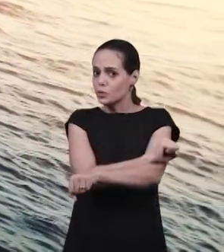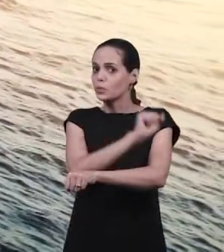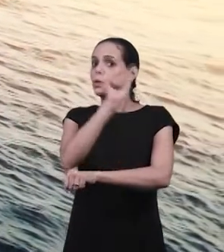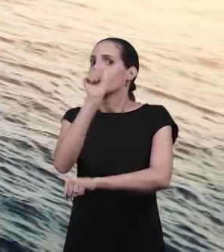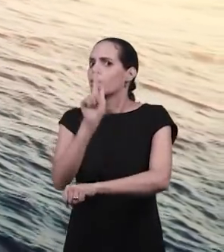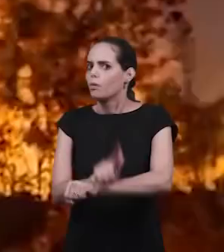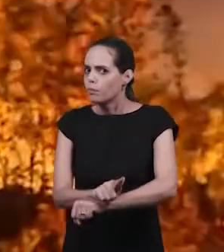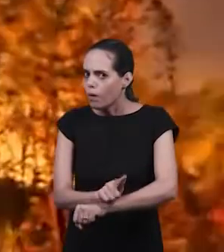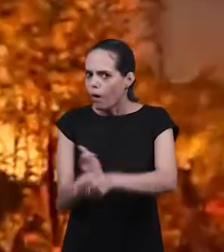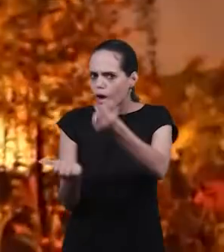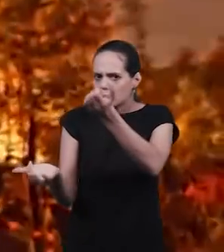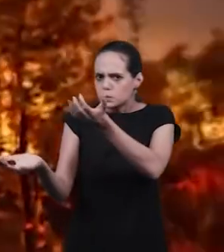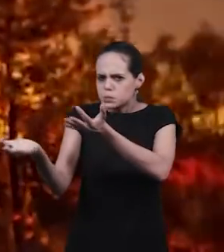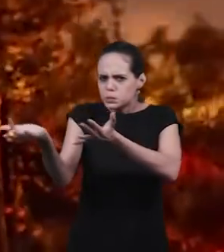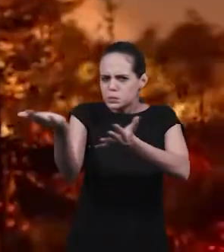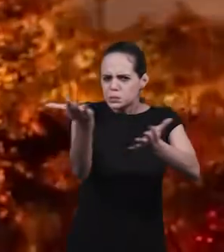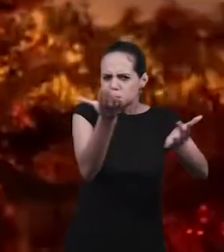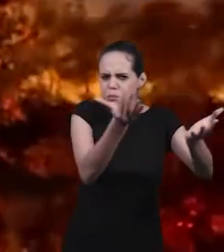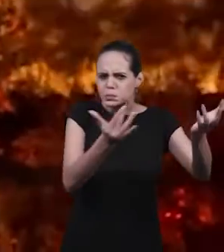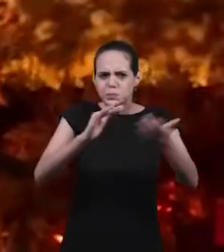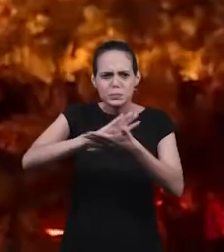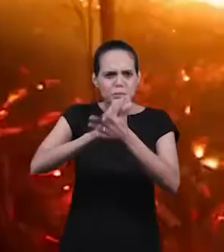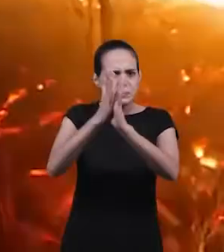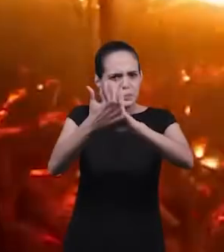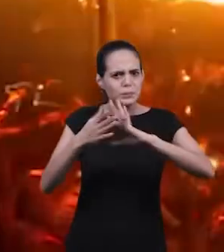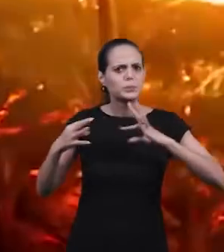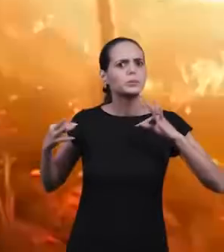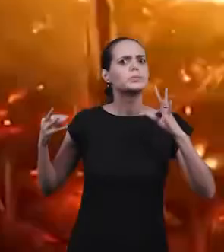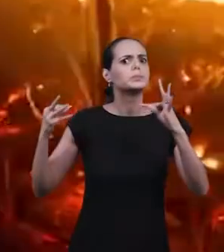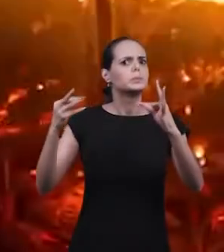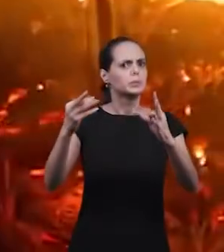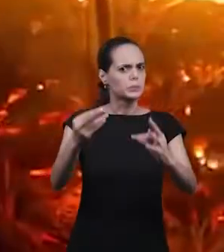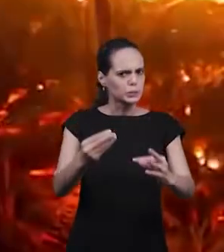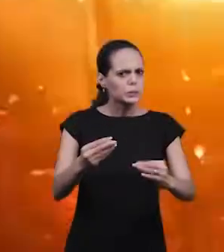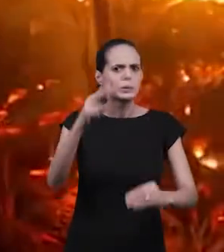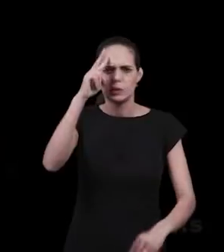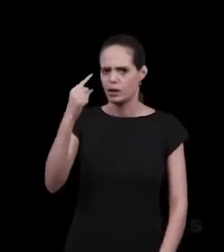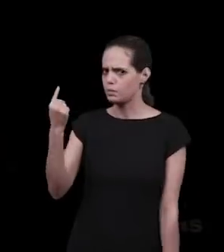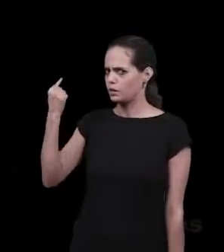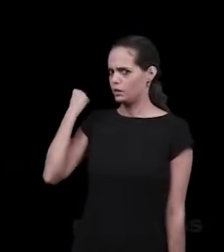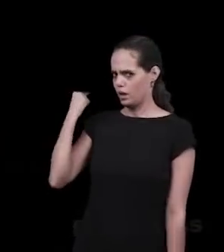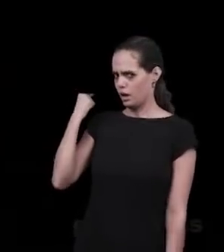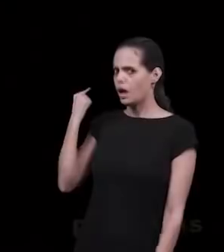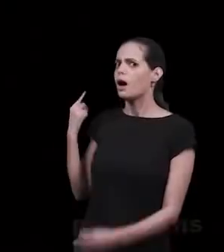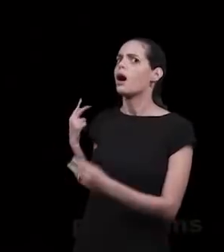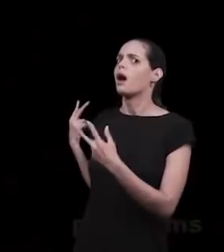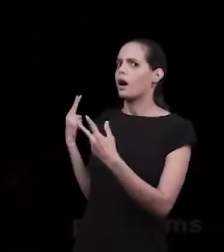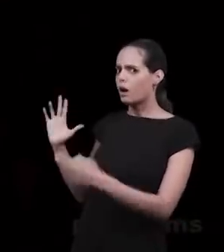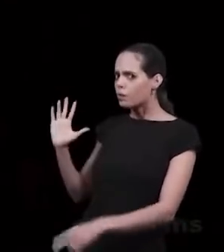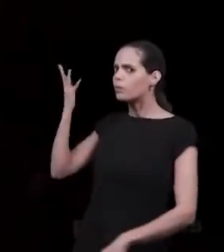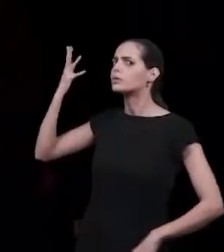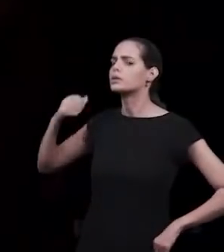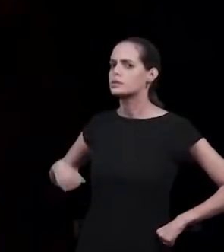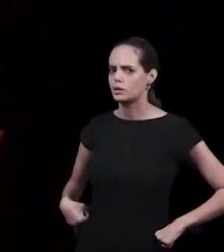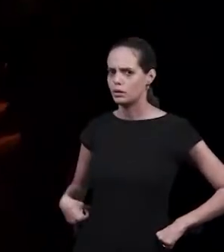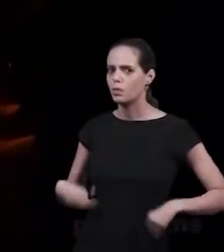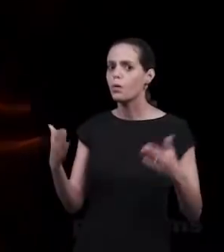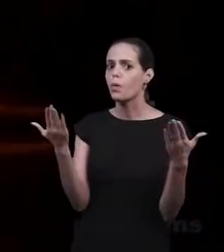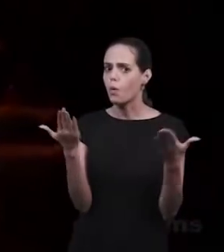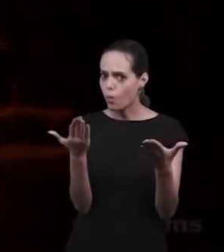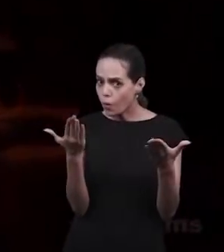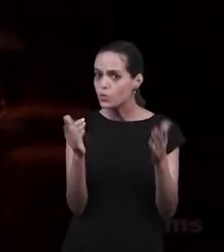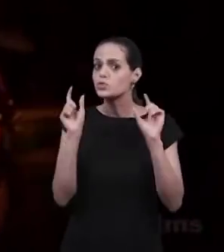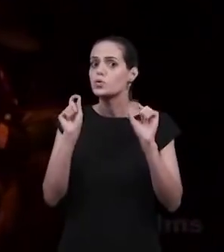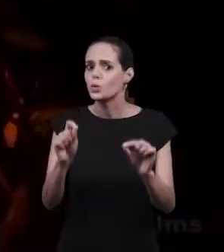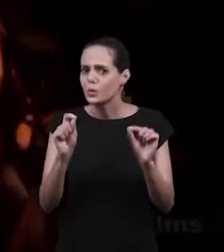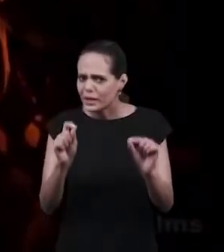acabou. Também nos dias de Gomorra, o fogo tudo